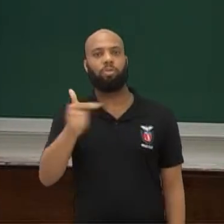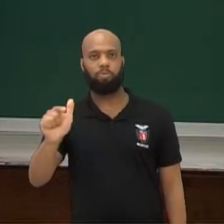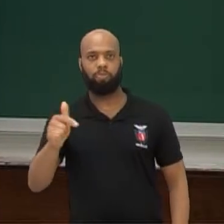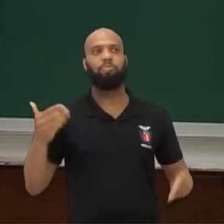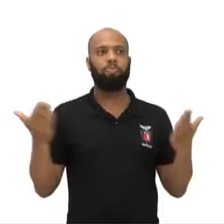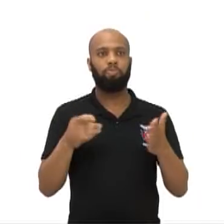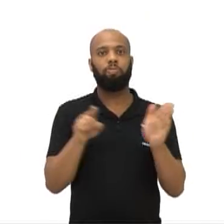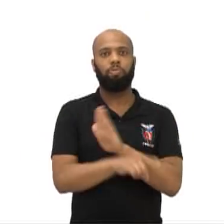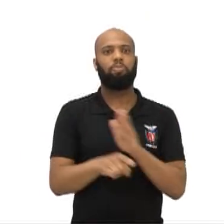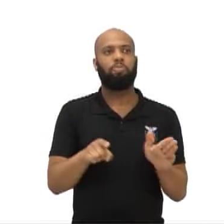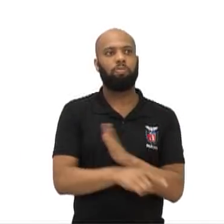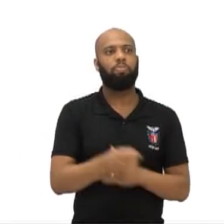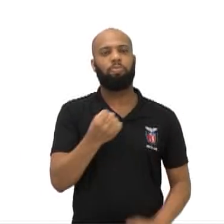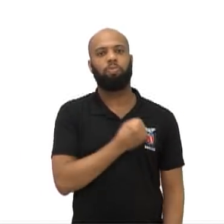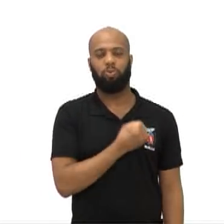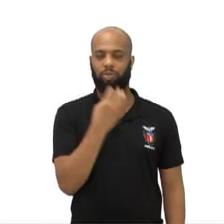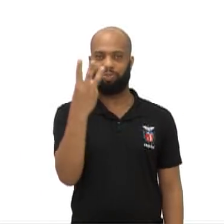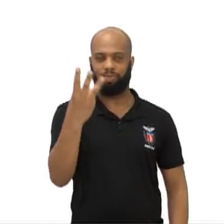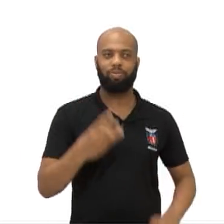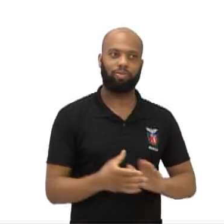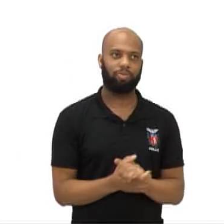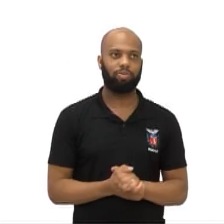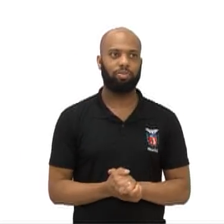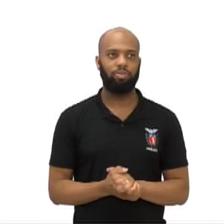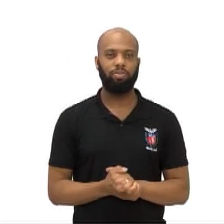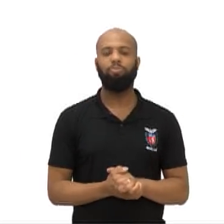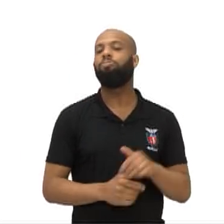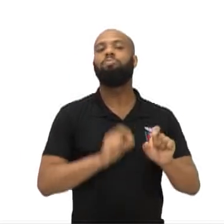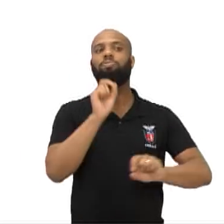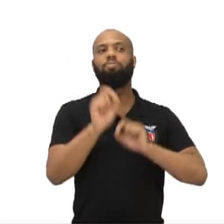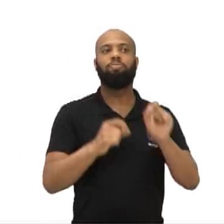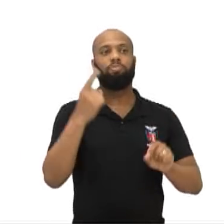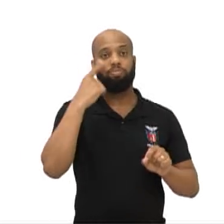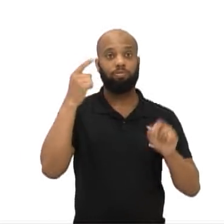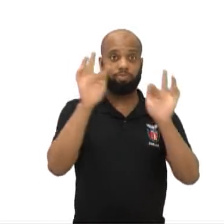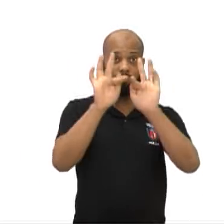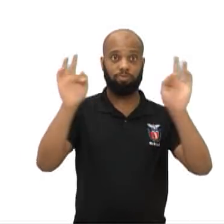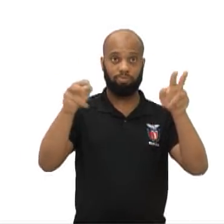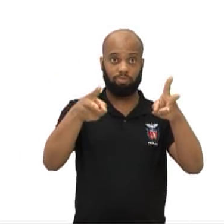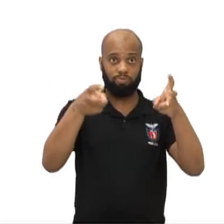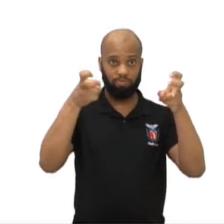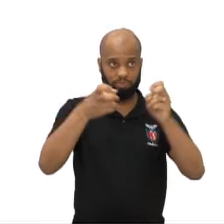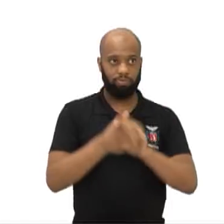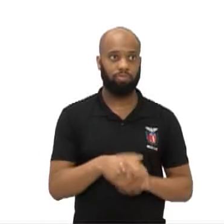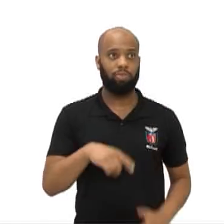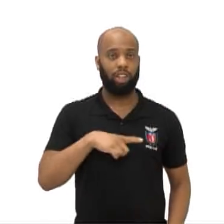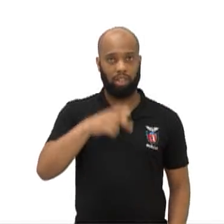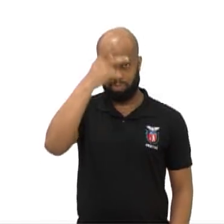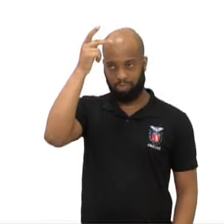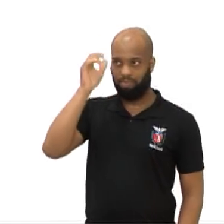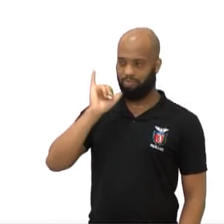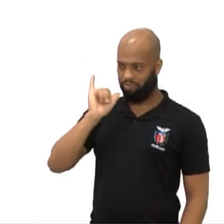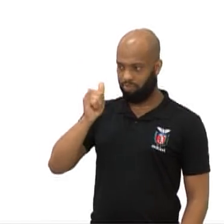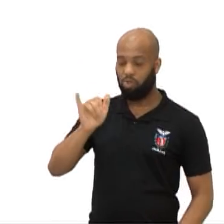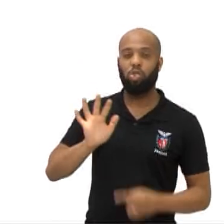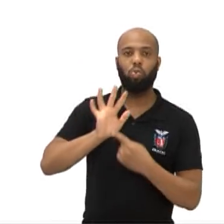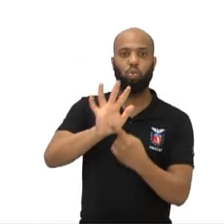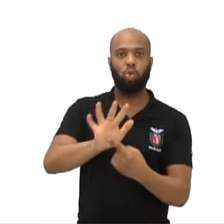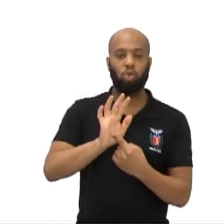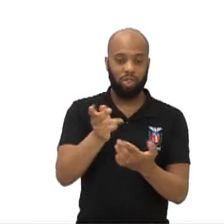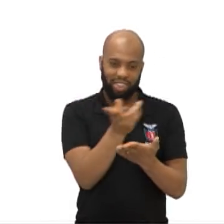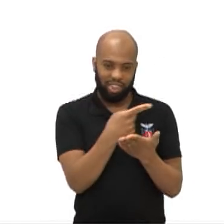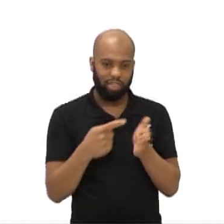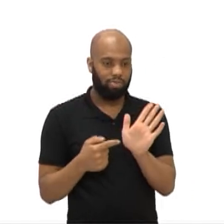galera. Vamos lá para não perder o costume, vamos aprender. Exercício 3 agora. Observem a frase. O narrador mostrou-lhe o seu